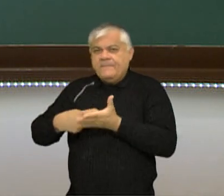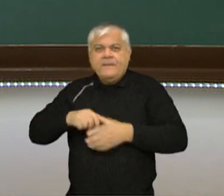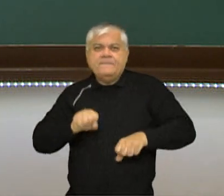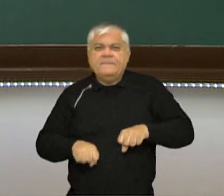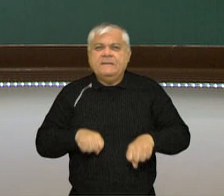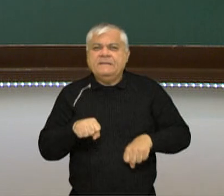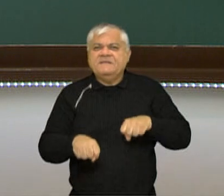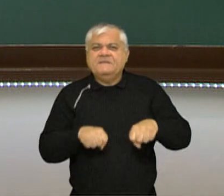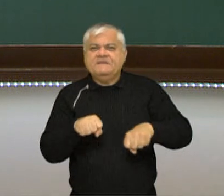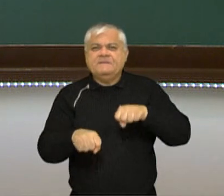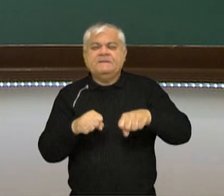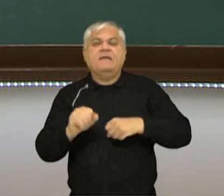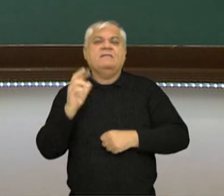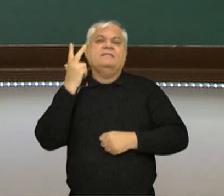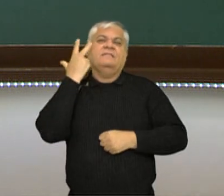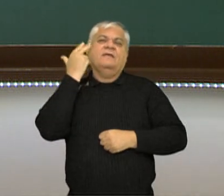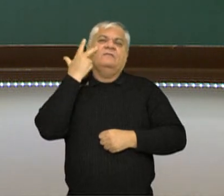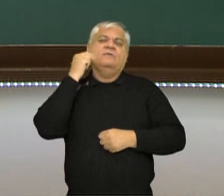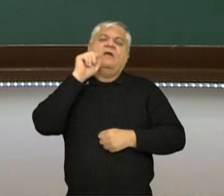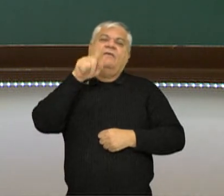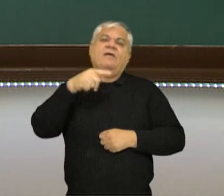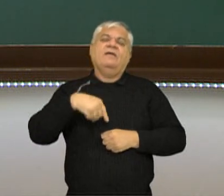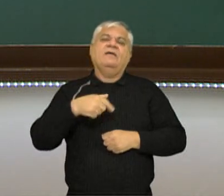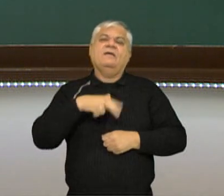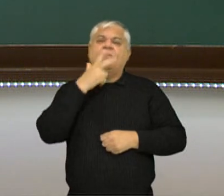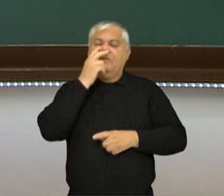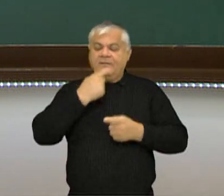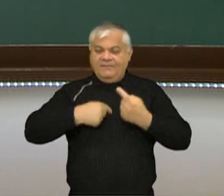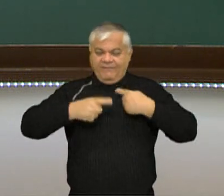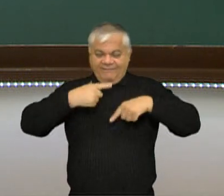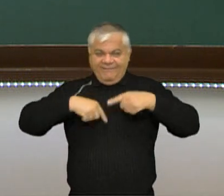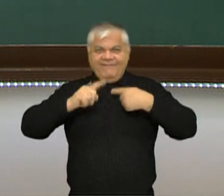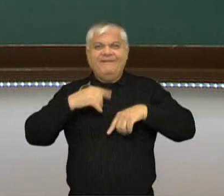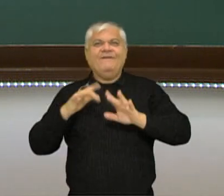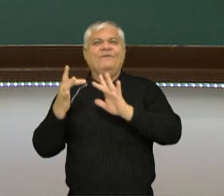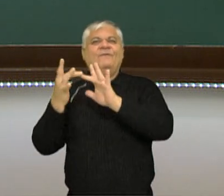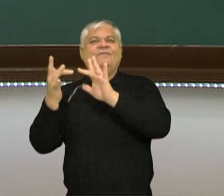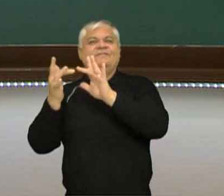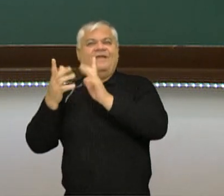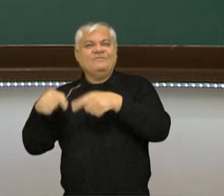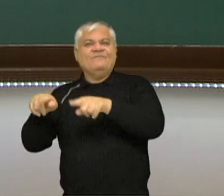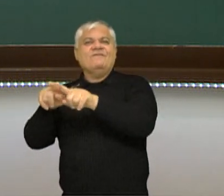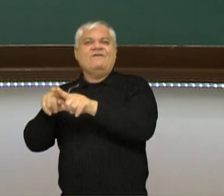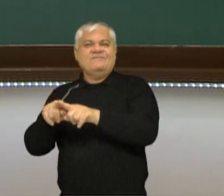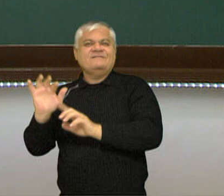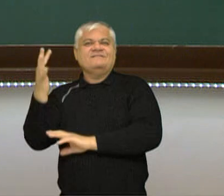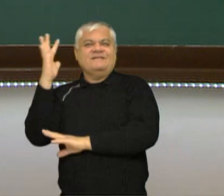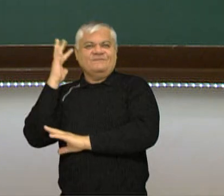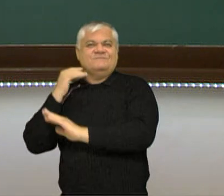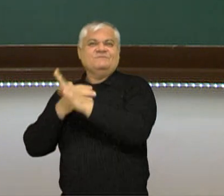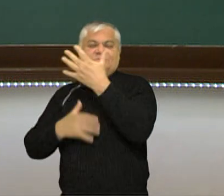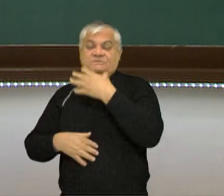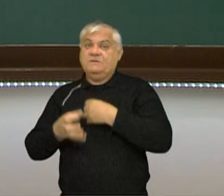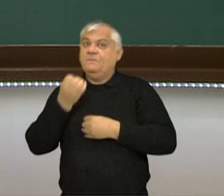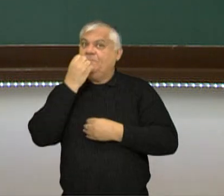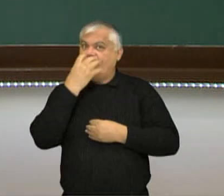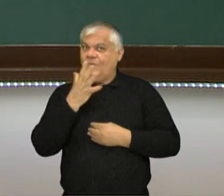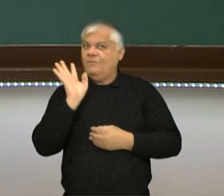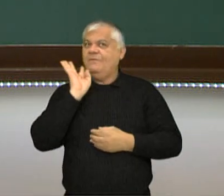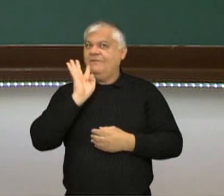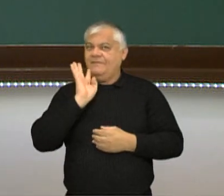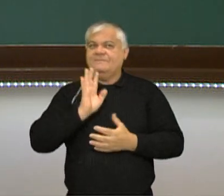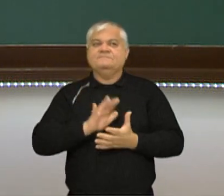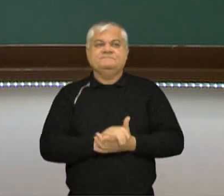trilhas naturais, a gente começa a ter novamente esse contato com a natureza. Algo que é muito bom, muito legal de